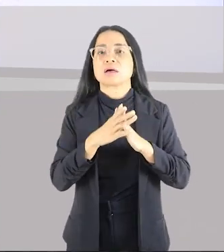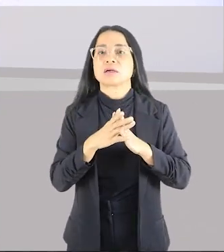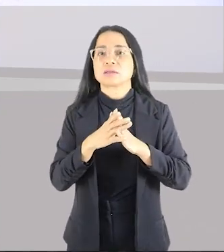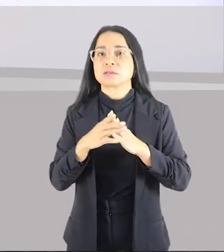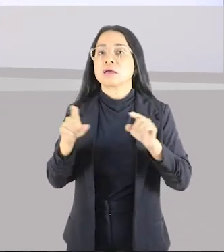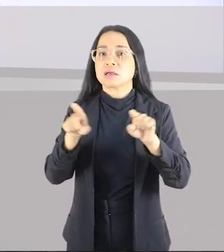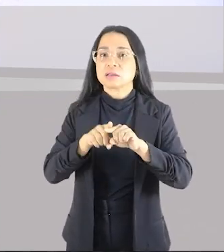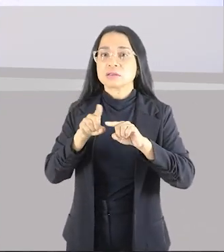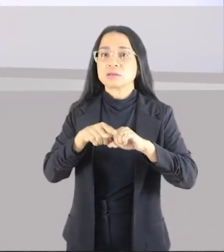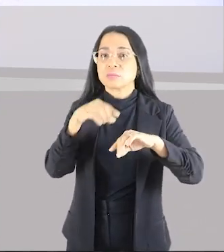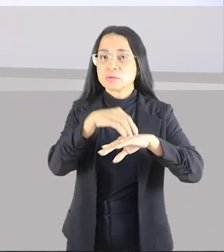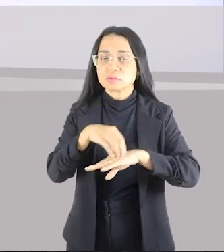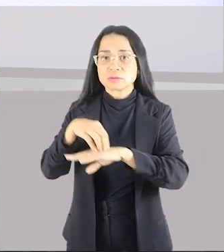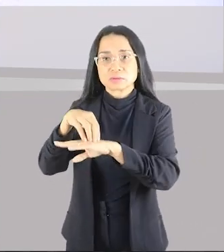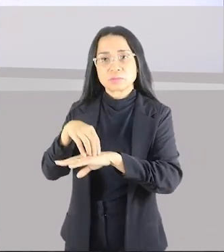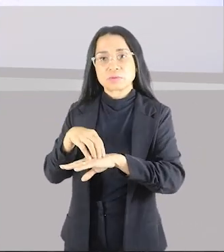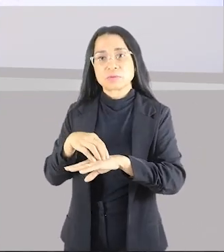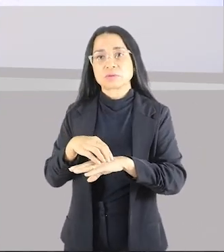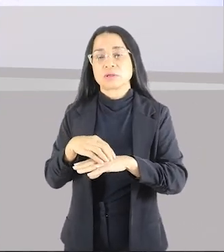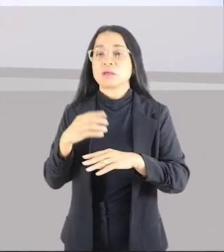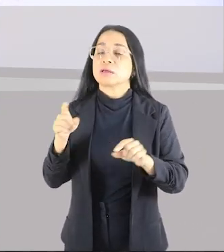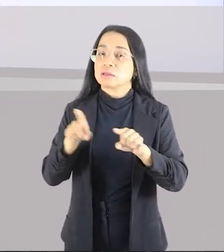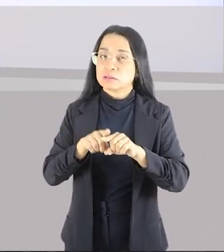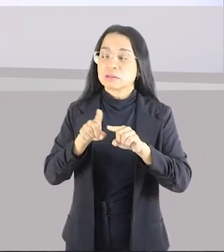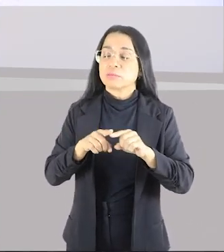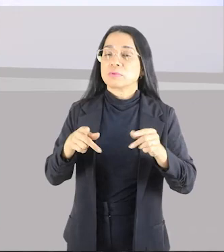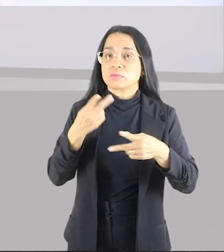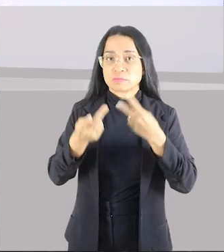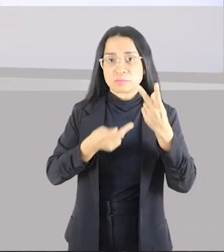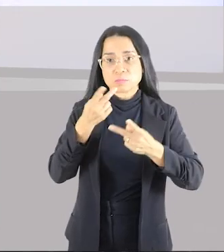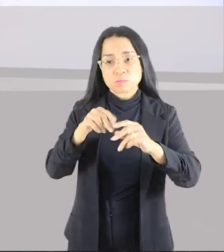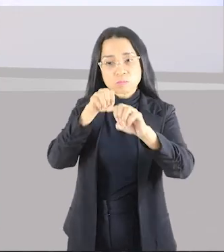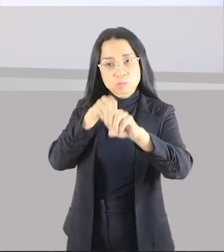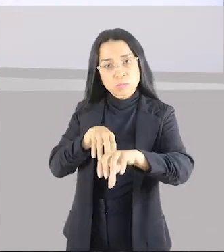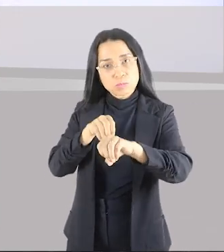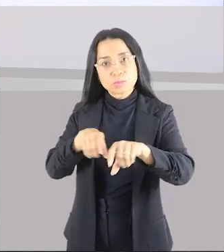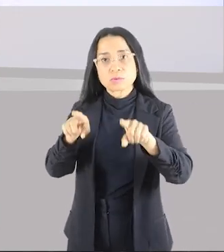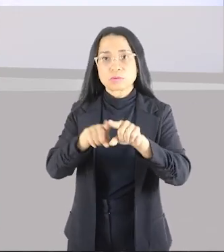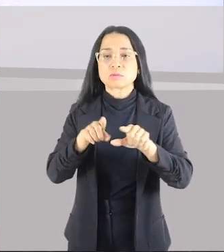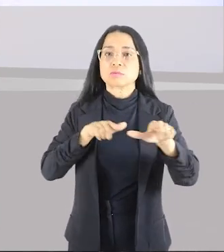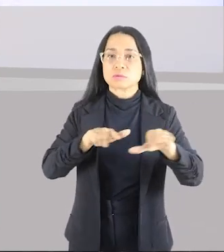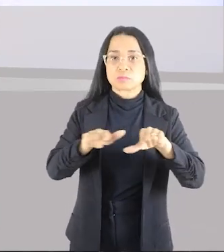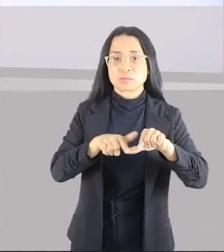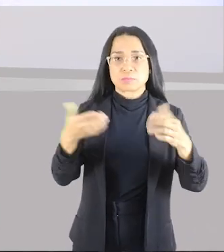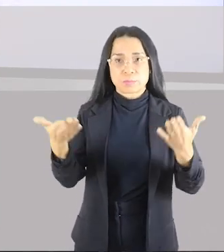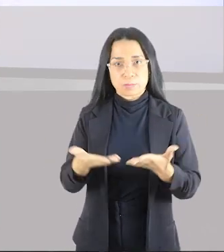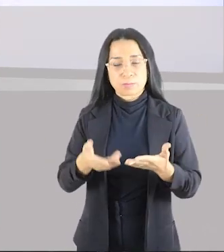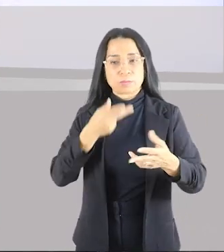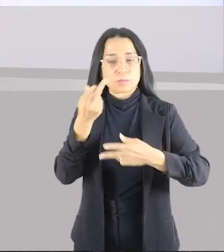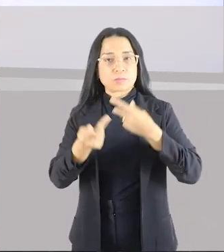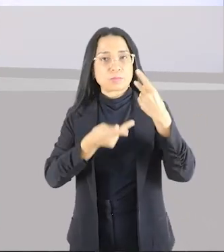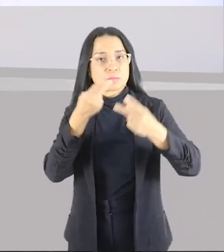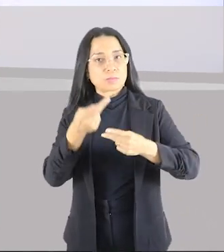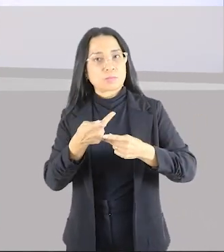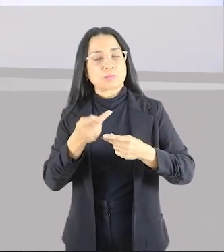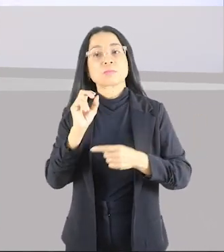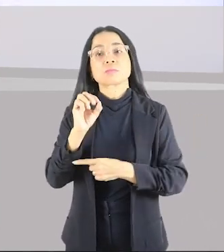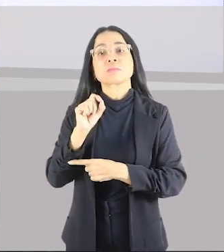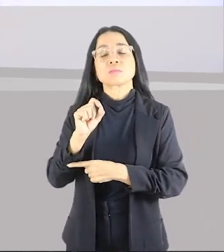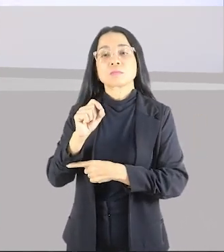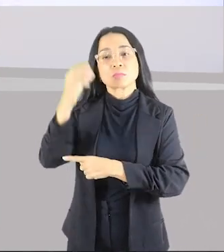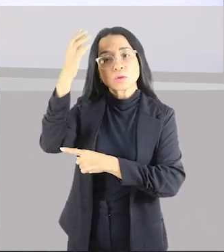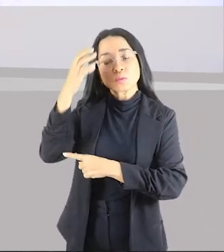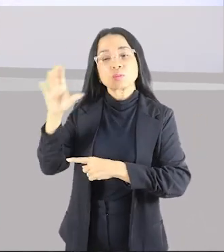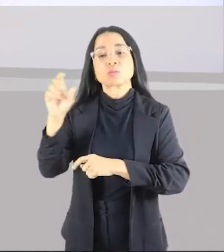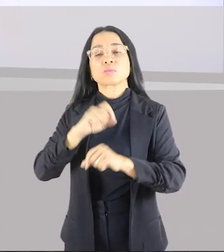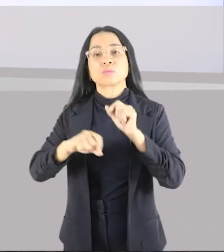já falamos de trabalho e hoje nós vamos falar sobre cultura, que na verdade é um aspecto muito interessante que